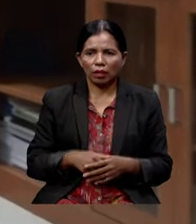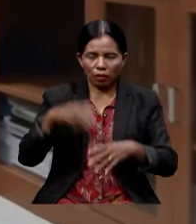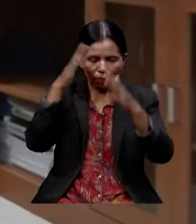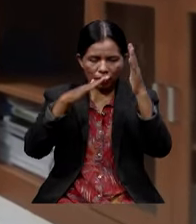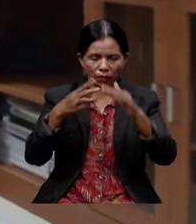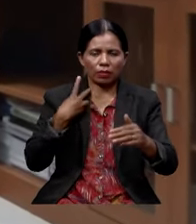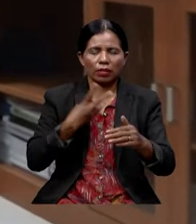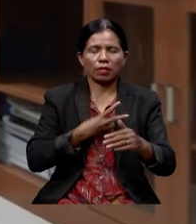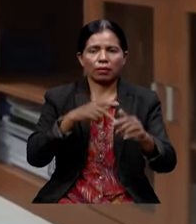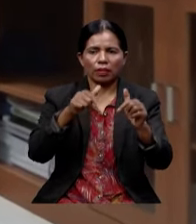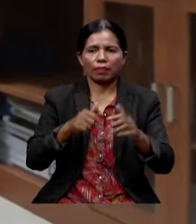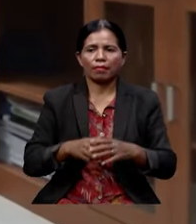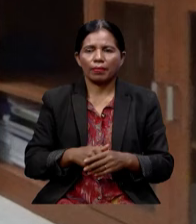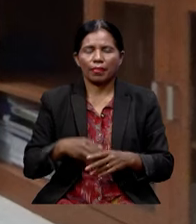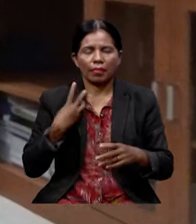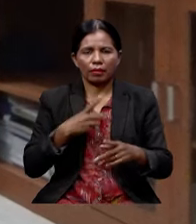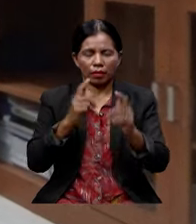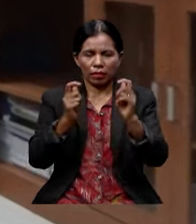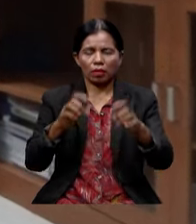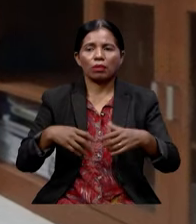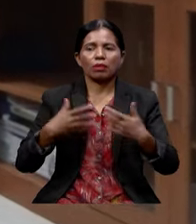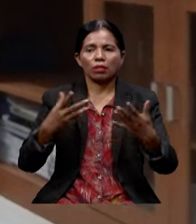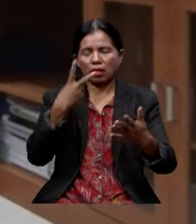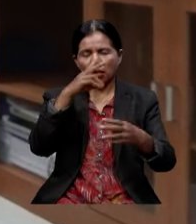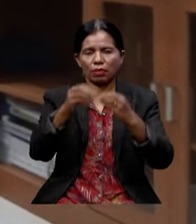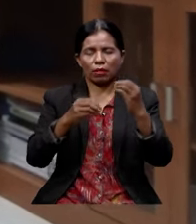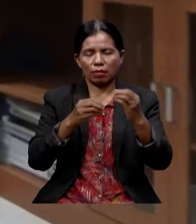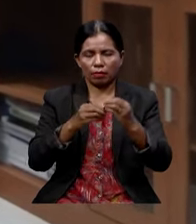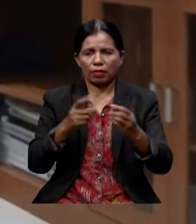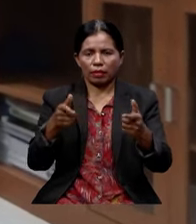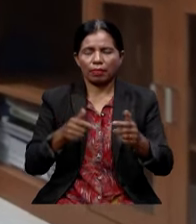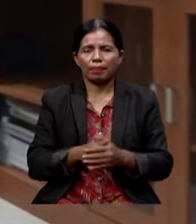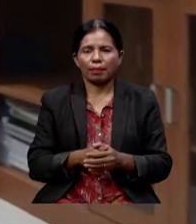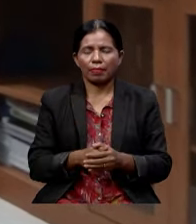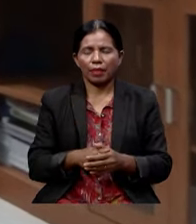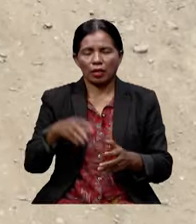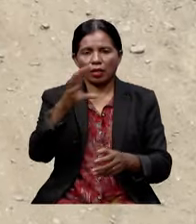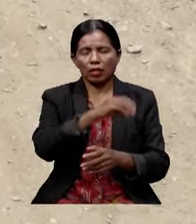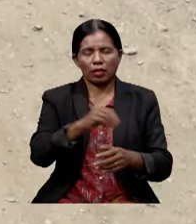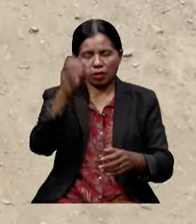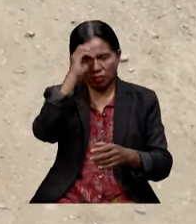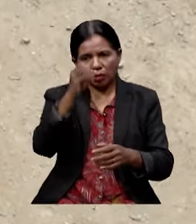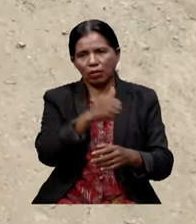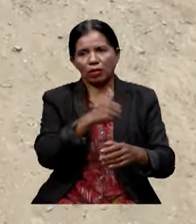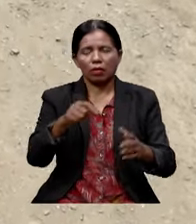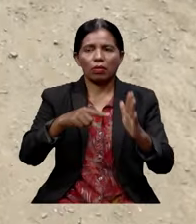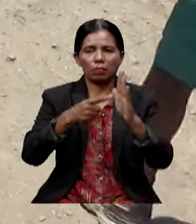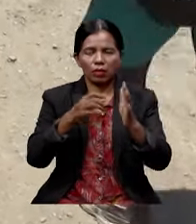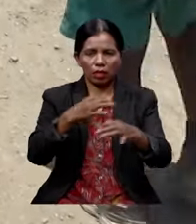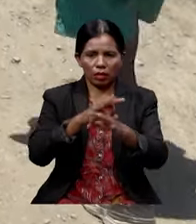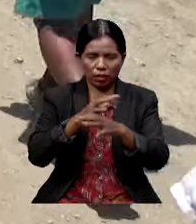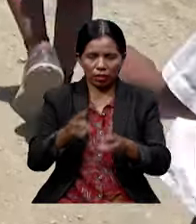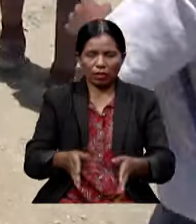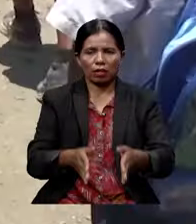uma cne. E está atenta para a noção, mas resolve. Ter observação de Gemen, companhia Balo, moça a rua de Ona